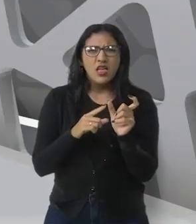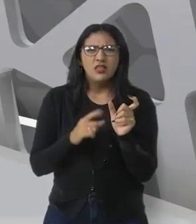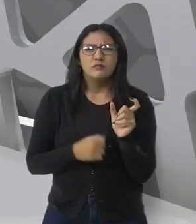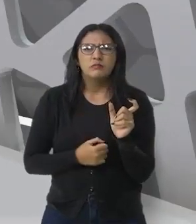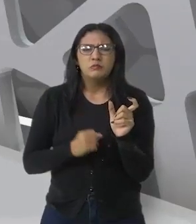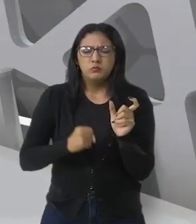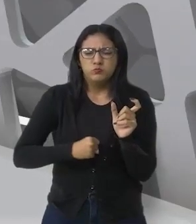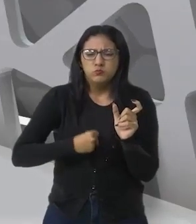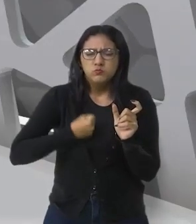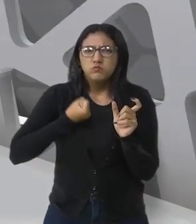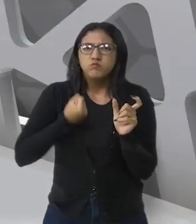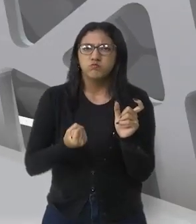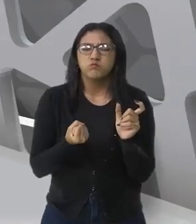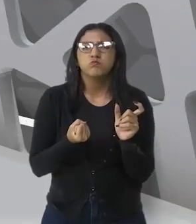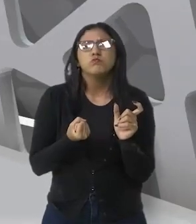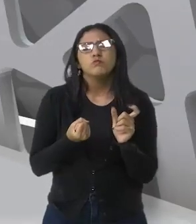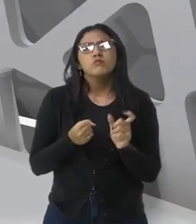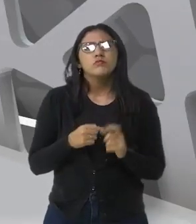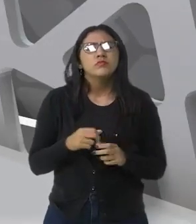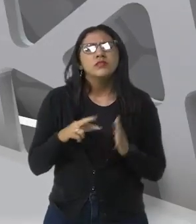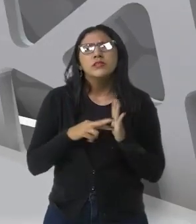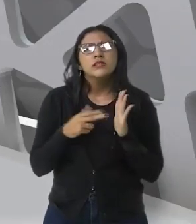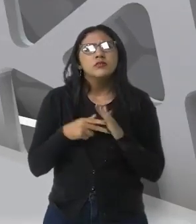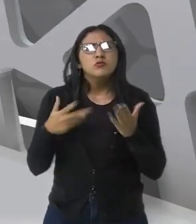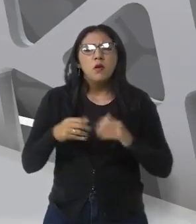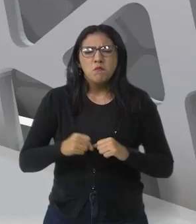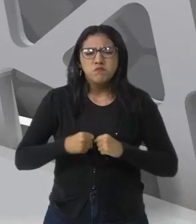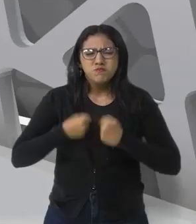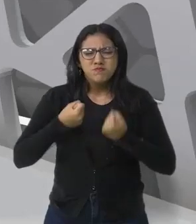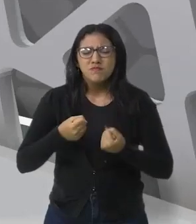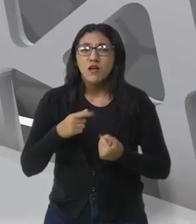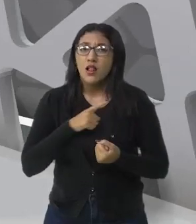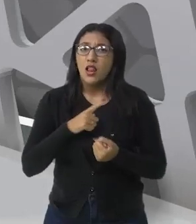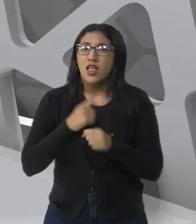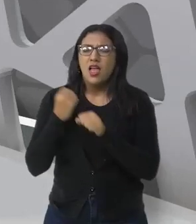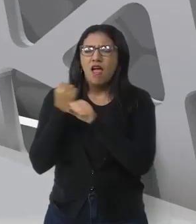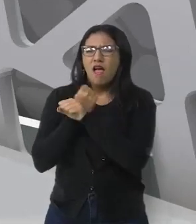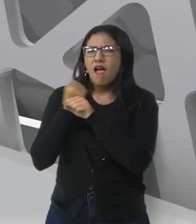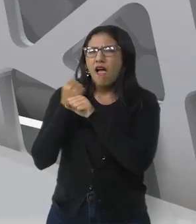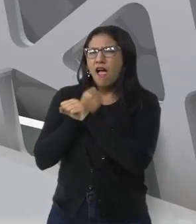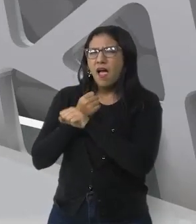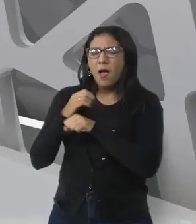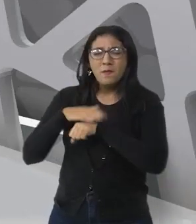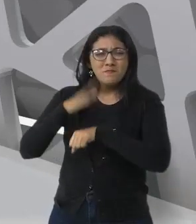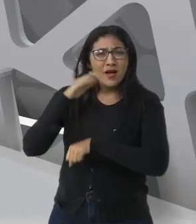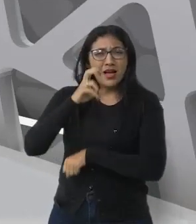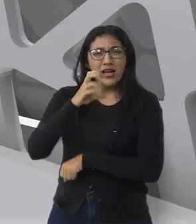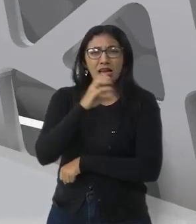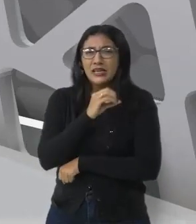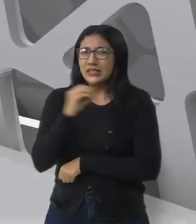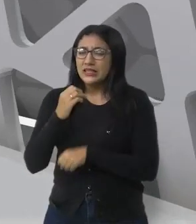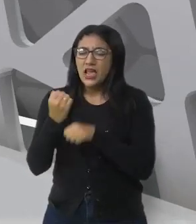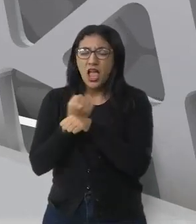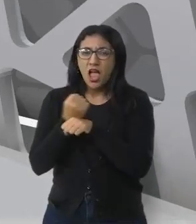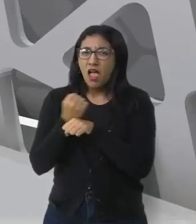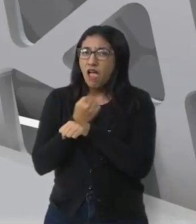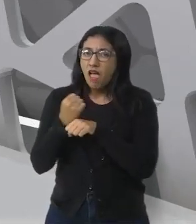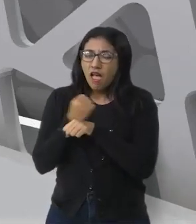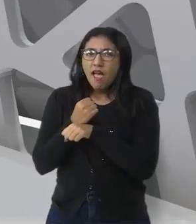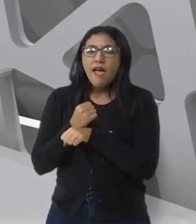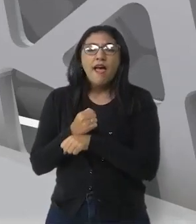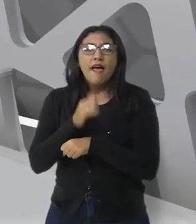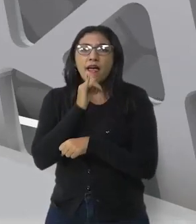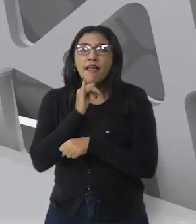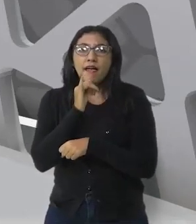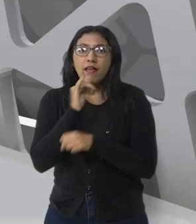povos resistentes, porque eles resistem há mais de 500 anos à imposição da cultura